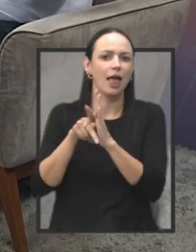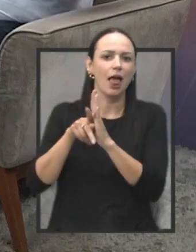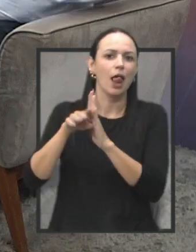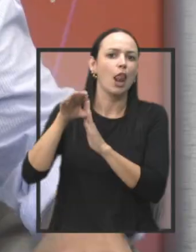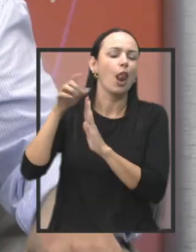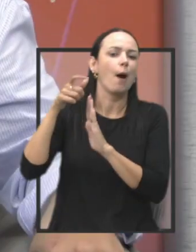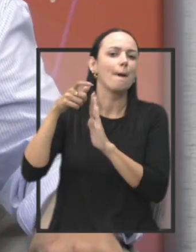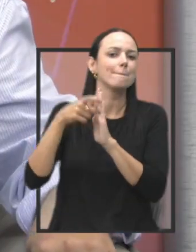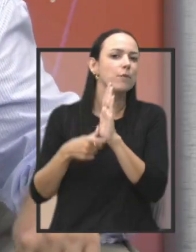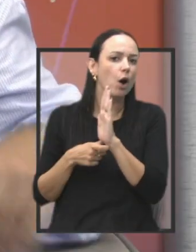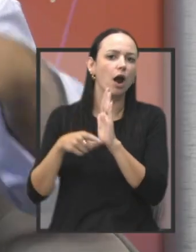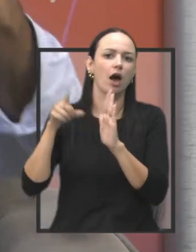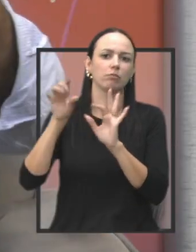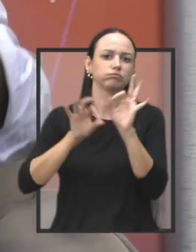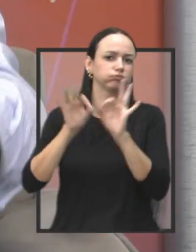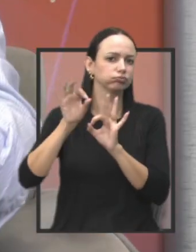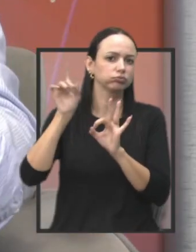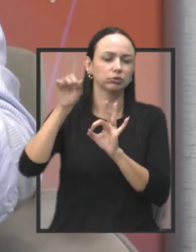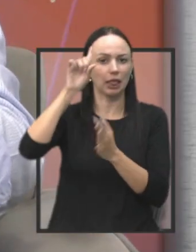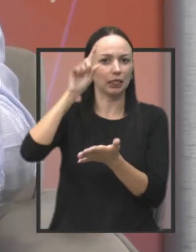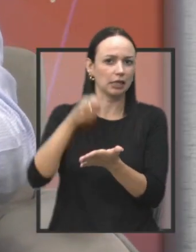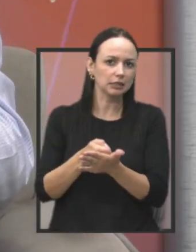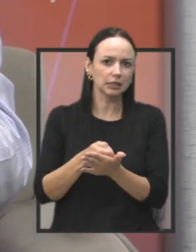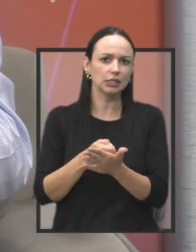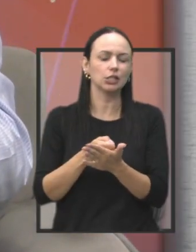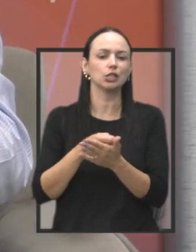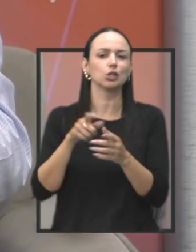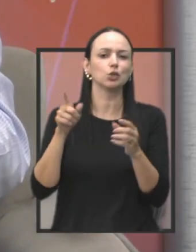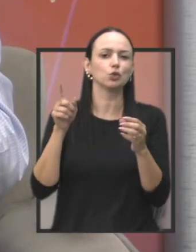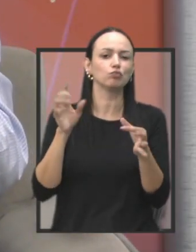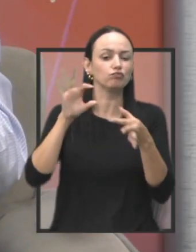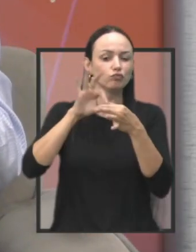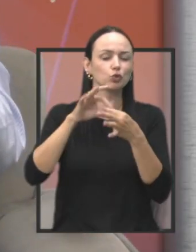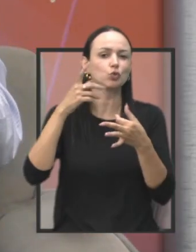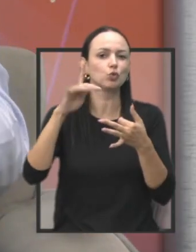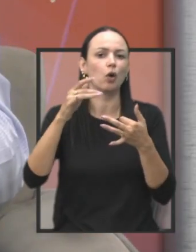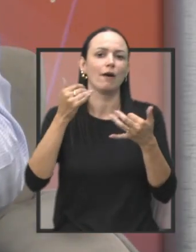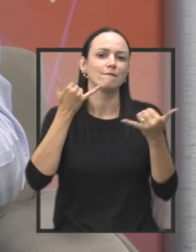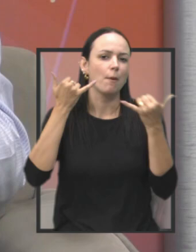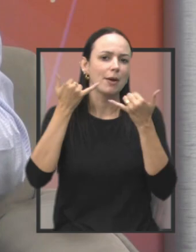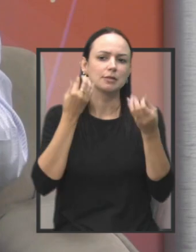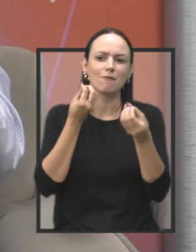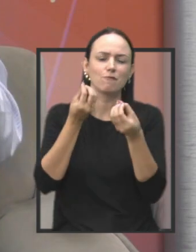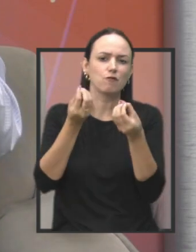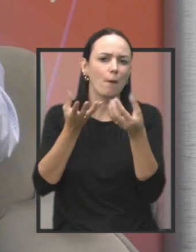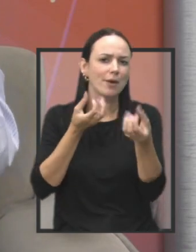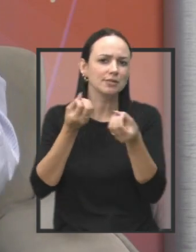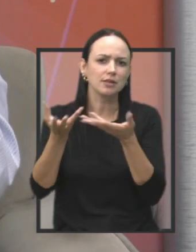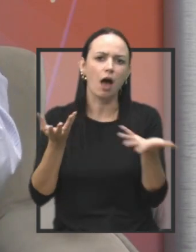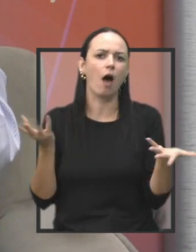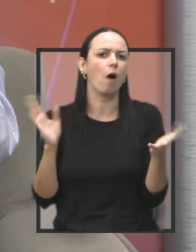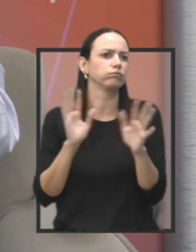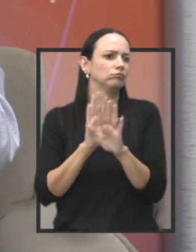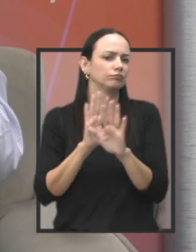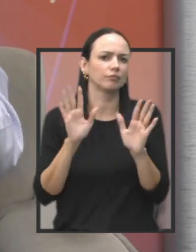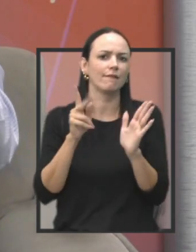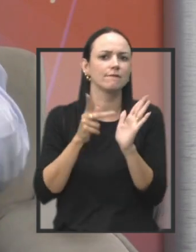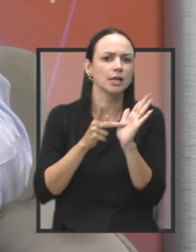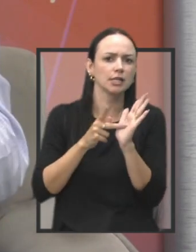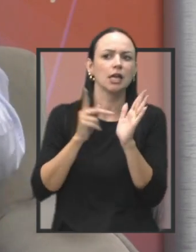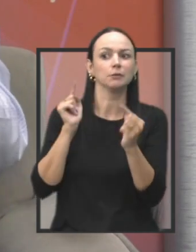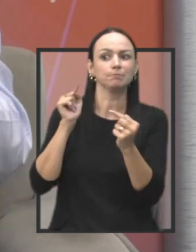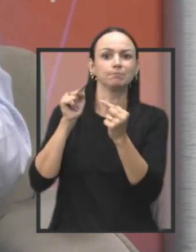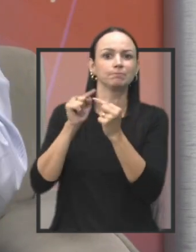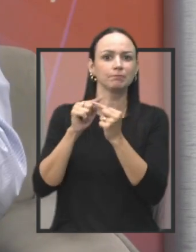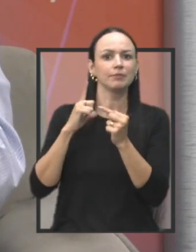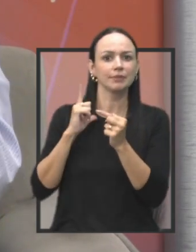né, que define, e de acordo com as informações verídicas, né, as informações que